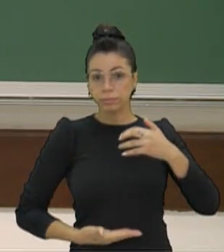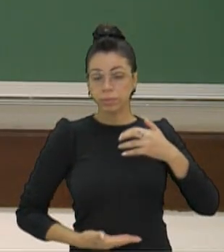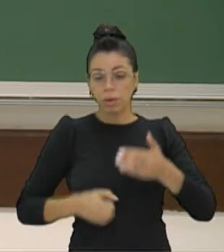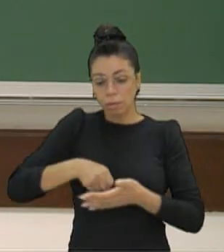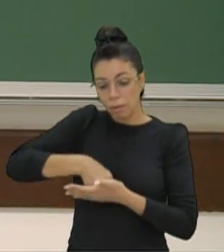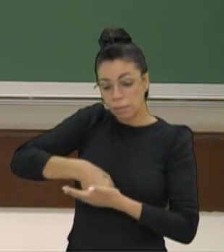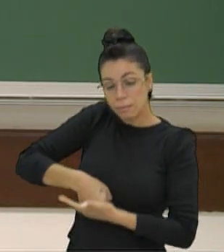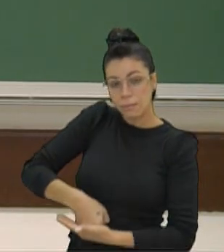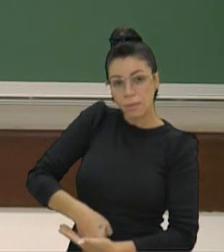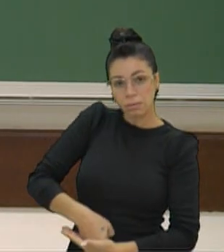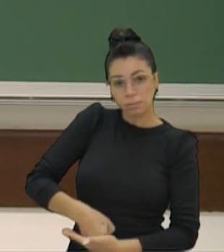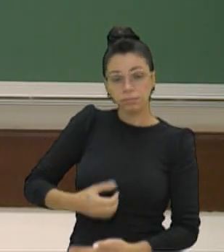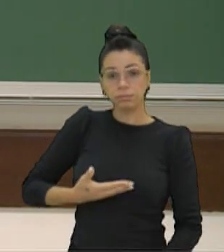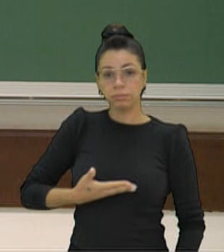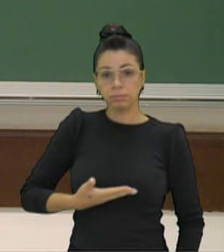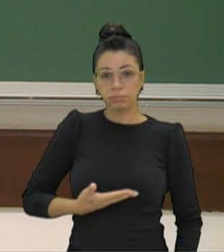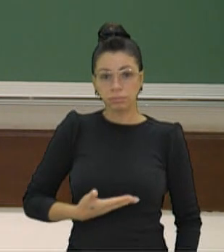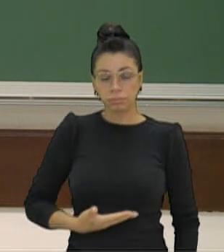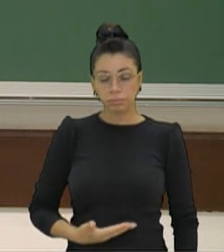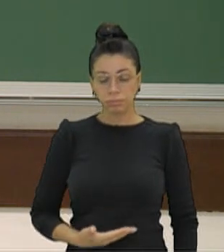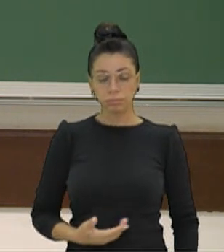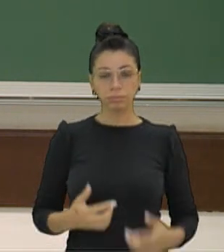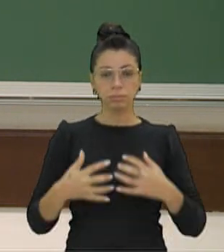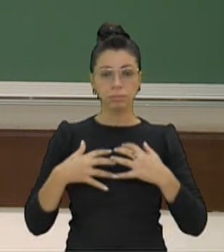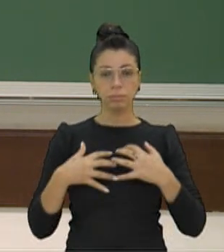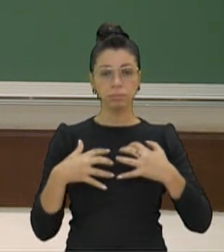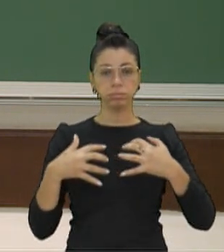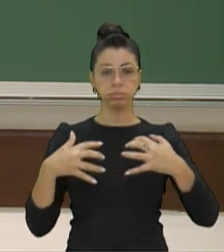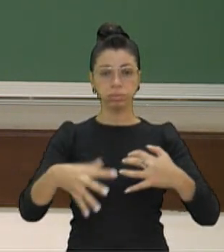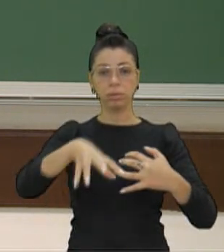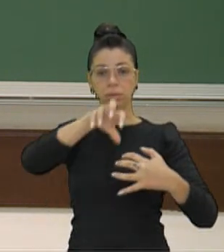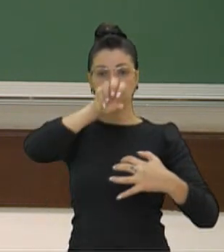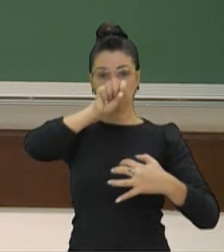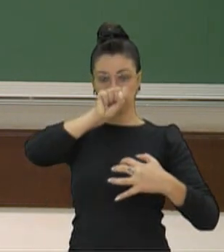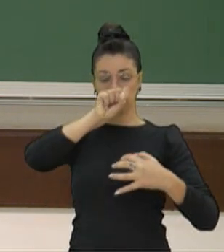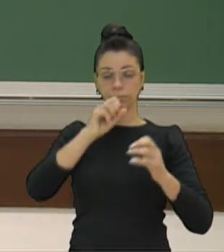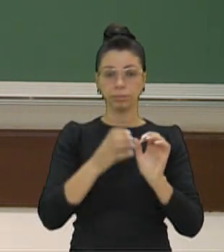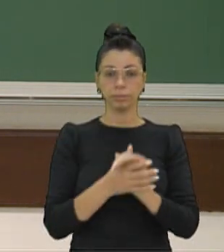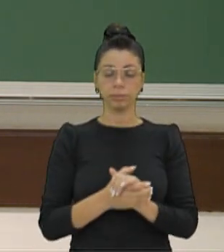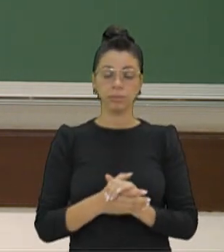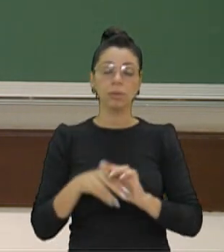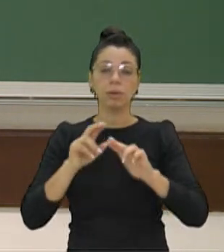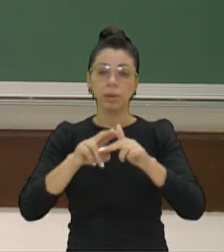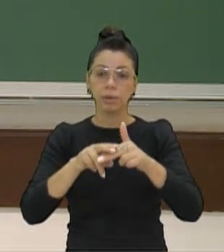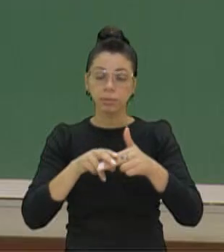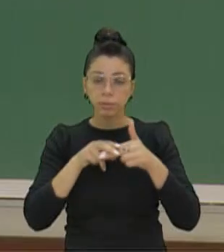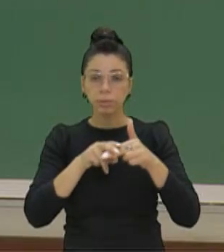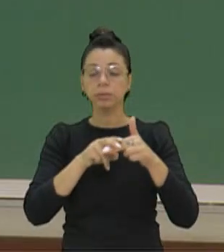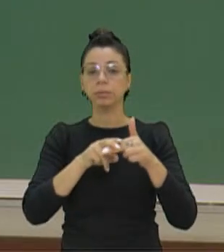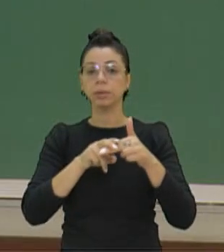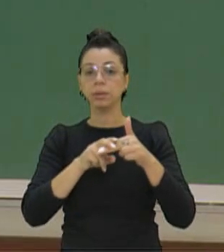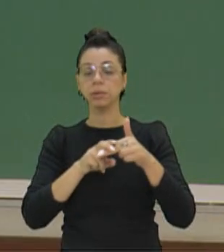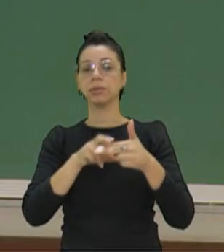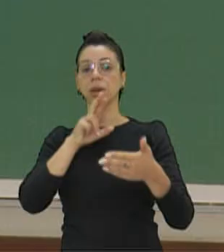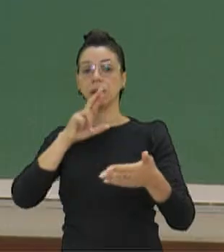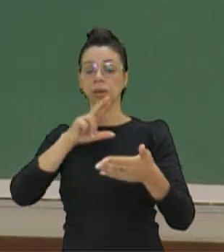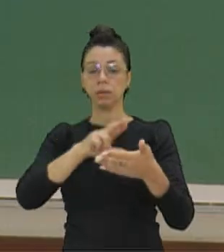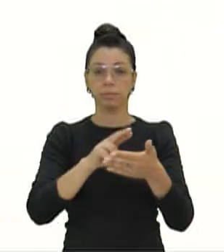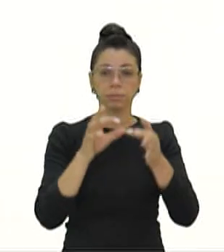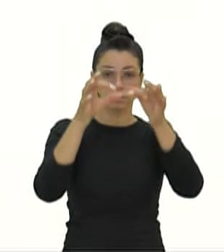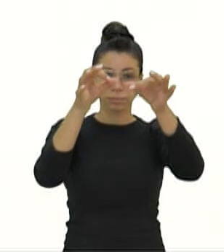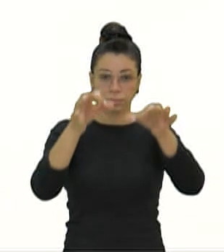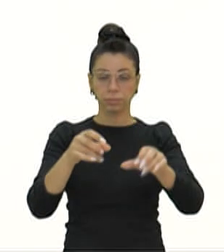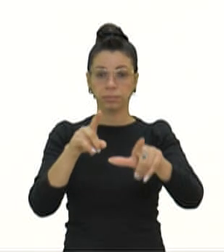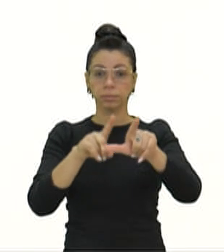Quando ele desce, ele permite que os pulmões se encham de ar, né? Então, a nossa resposta correta aqui era a